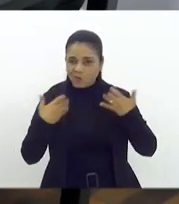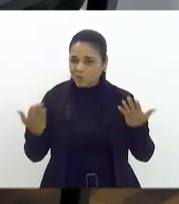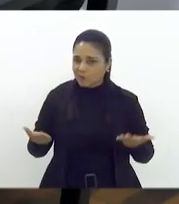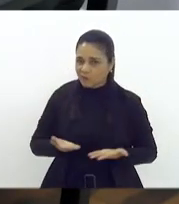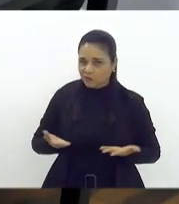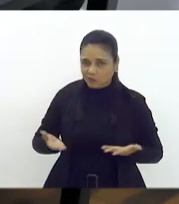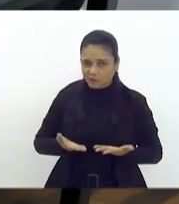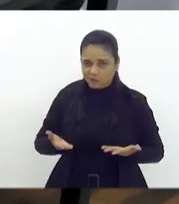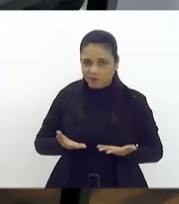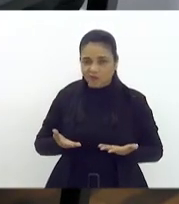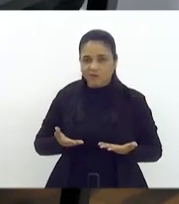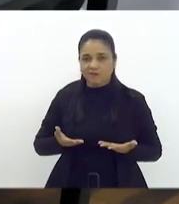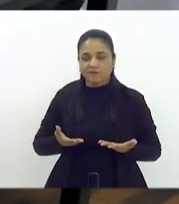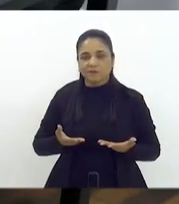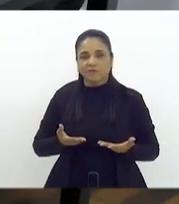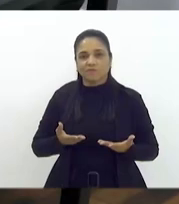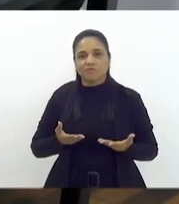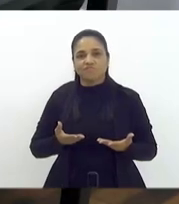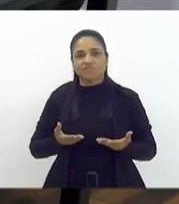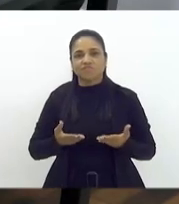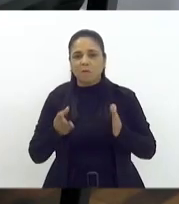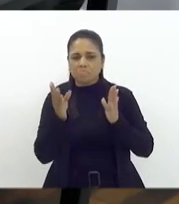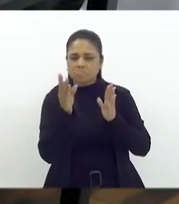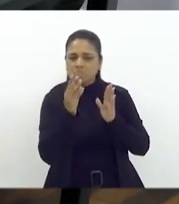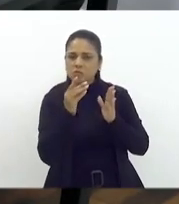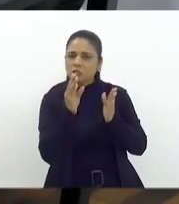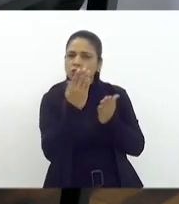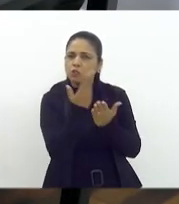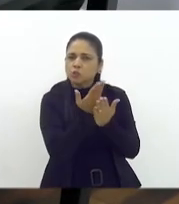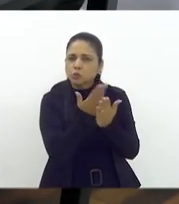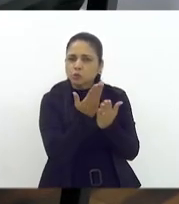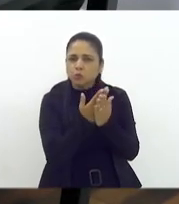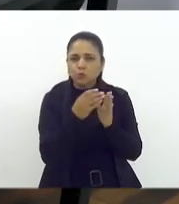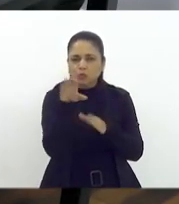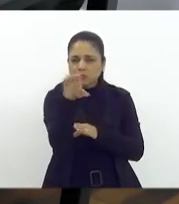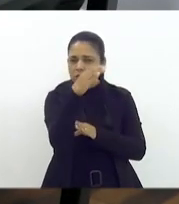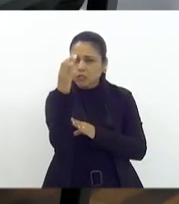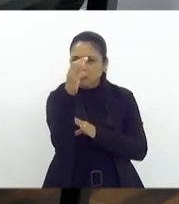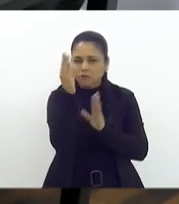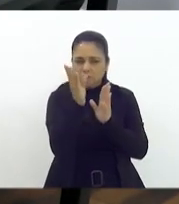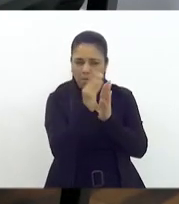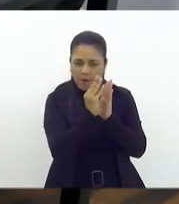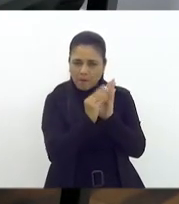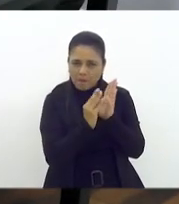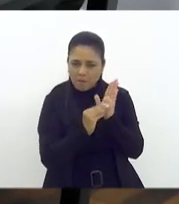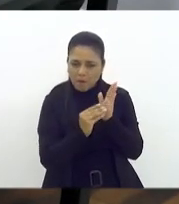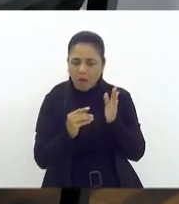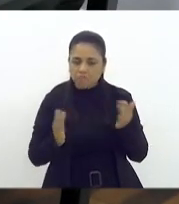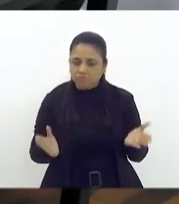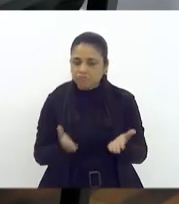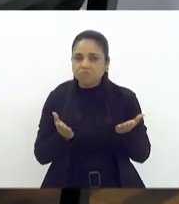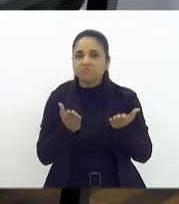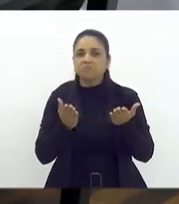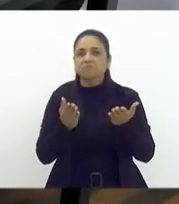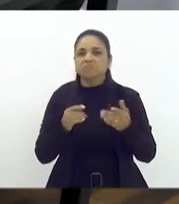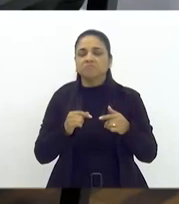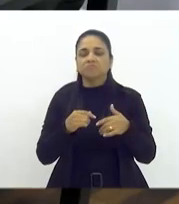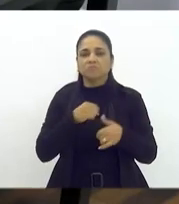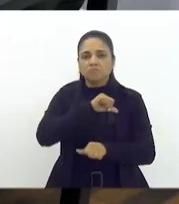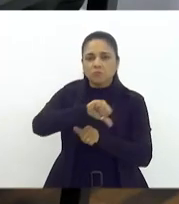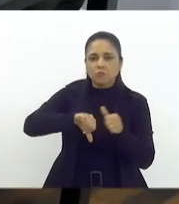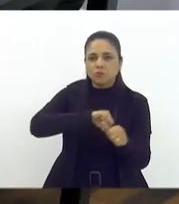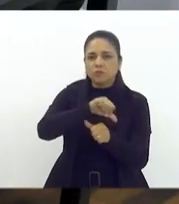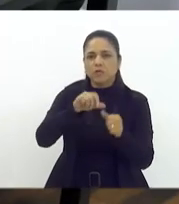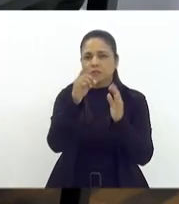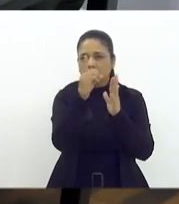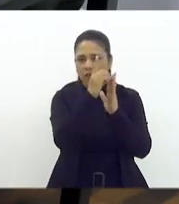trazendo justamente esses estudos científicos que tem alimentado mudanças já há